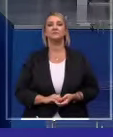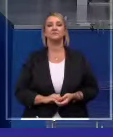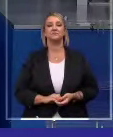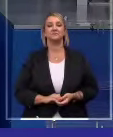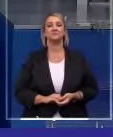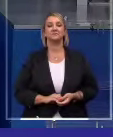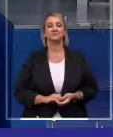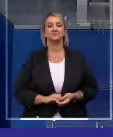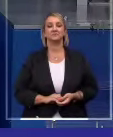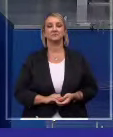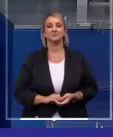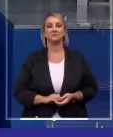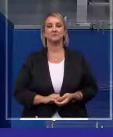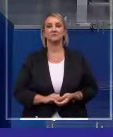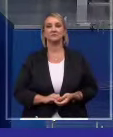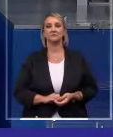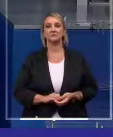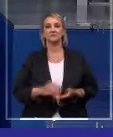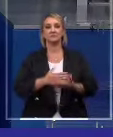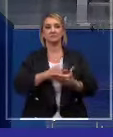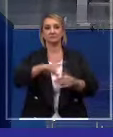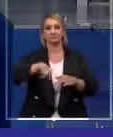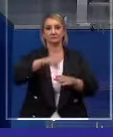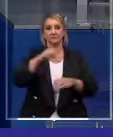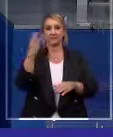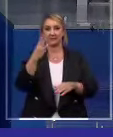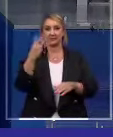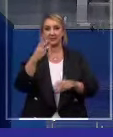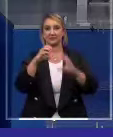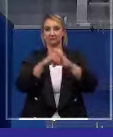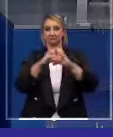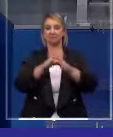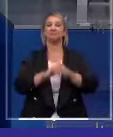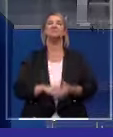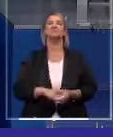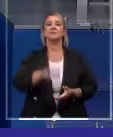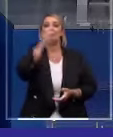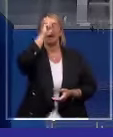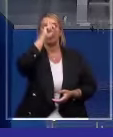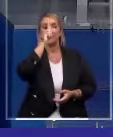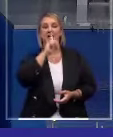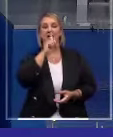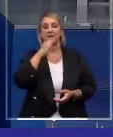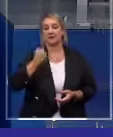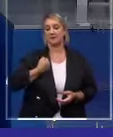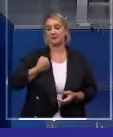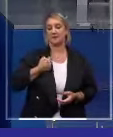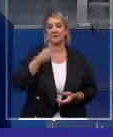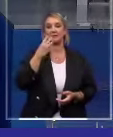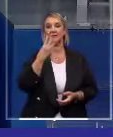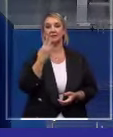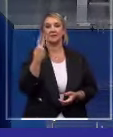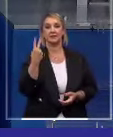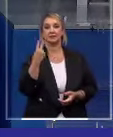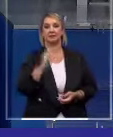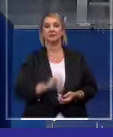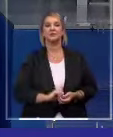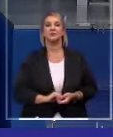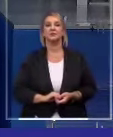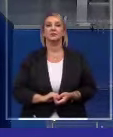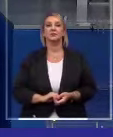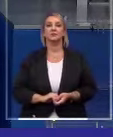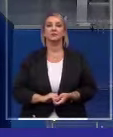seu número da sorte. Vamos agora ao sorteio da terceira dezena. Bola amarela, número 32. Bola amarela, número